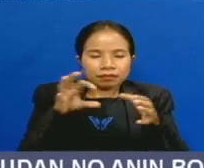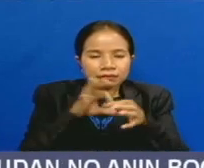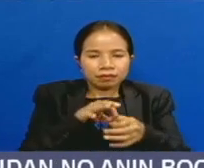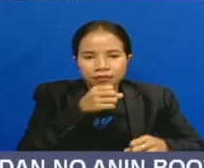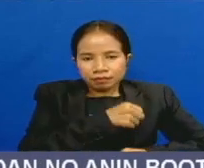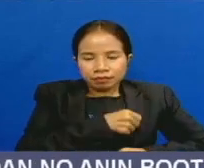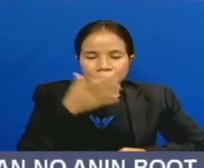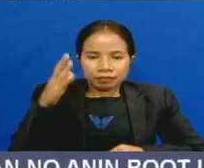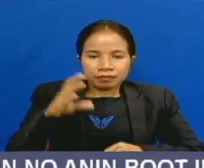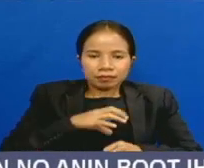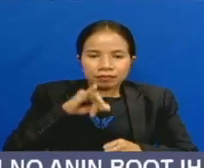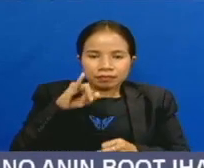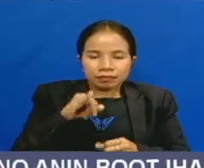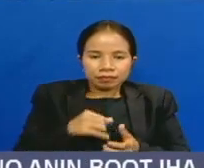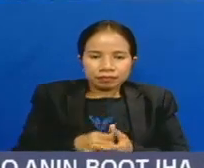F-FDTL, Iha Kaikoli.